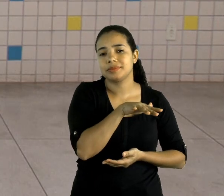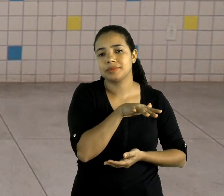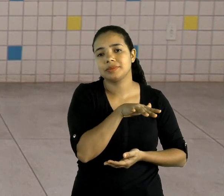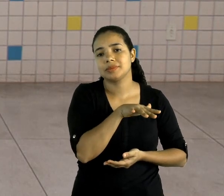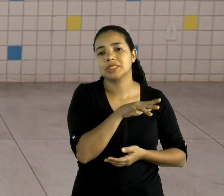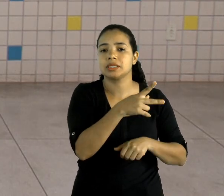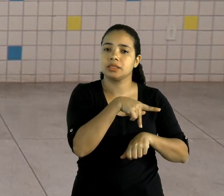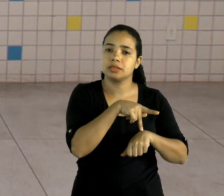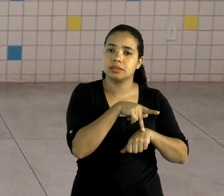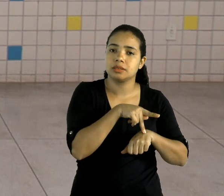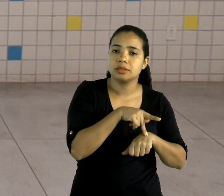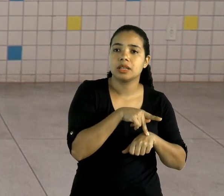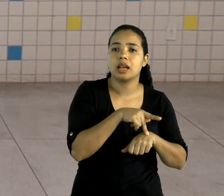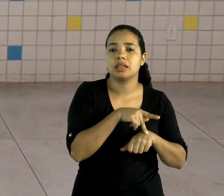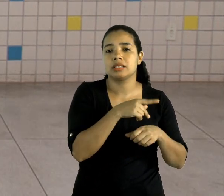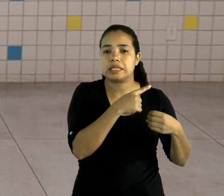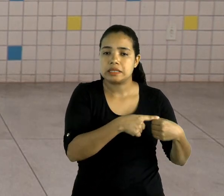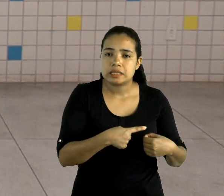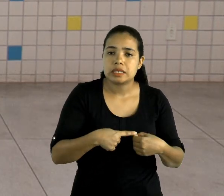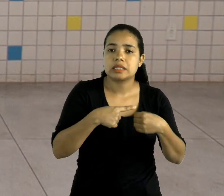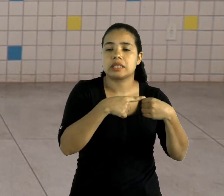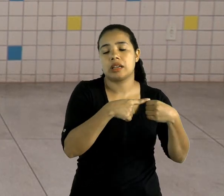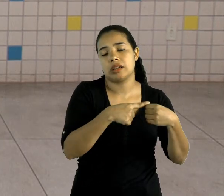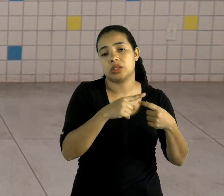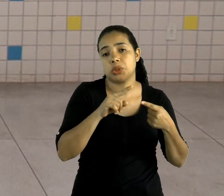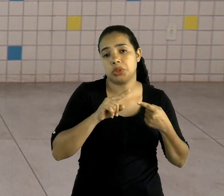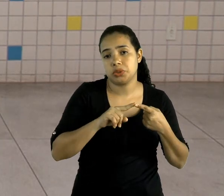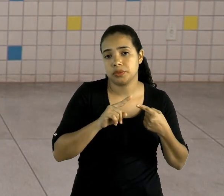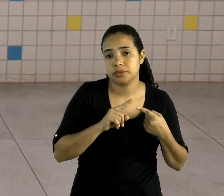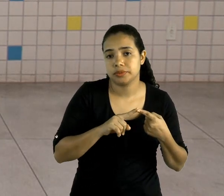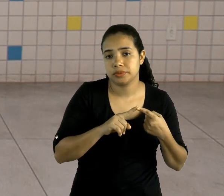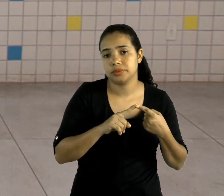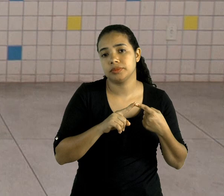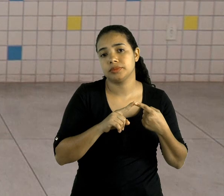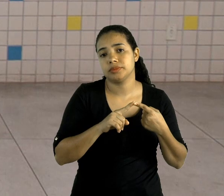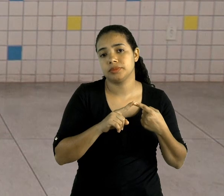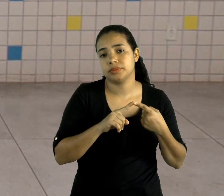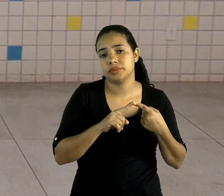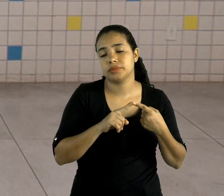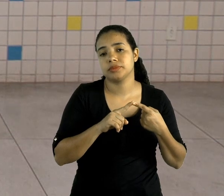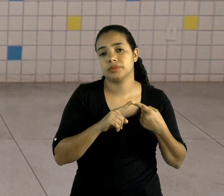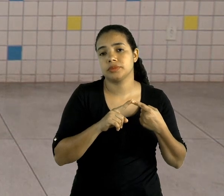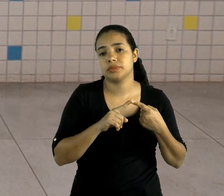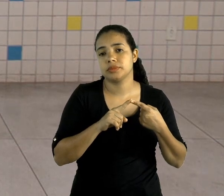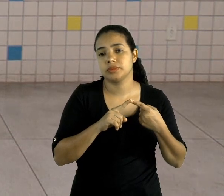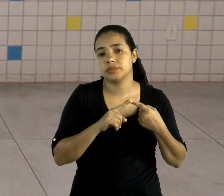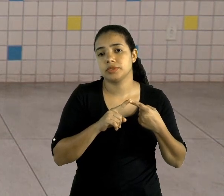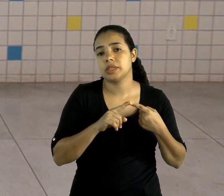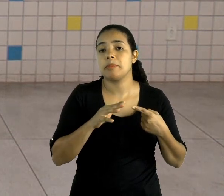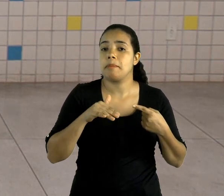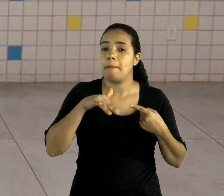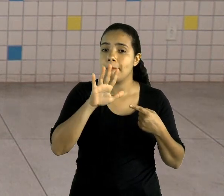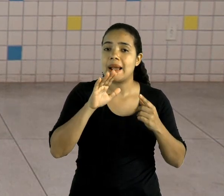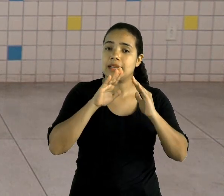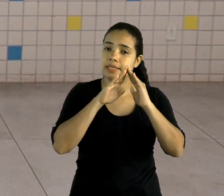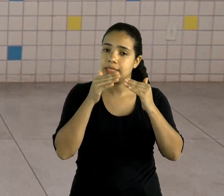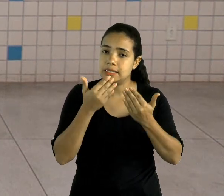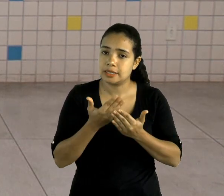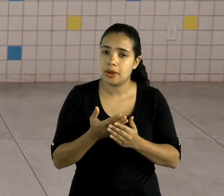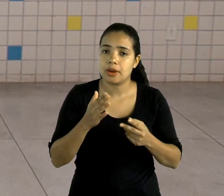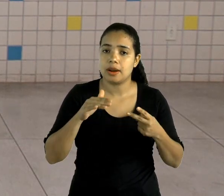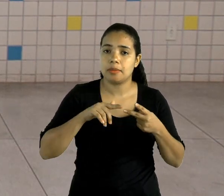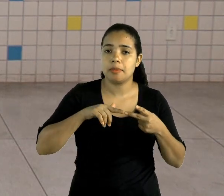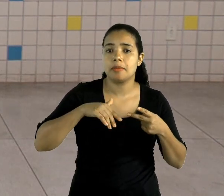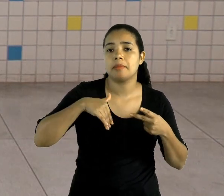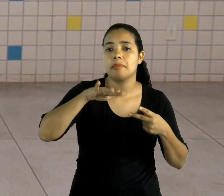do país, alguns setores da cidade, seja eles fornecendo mais escolas, fornecendo